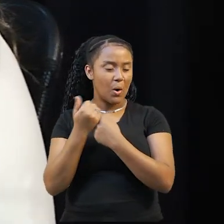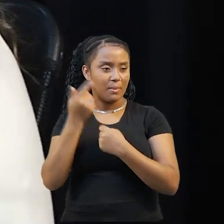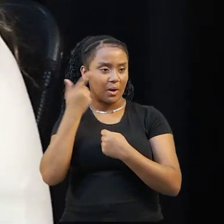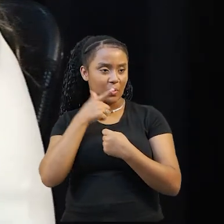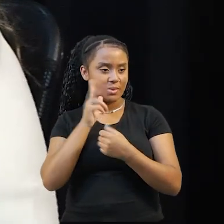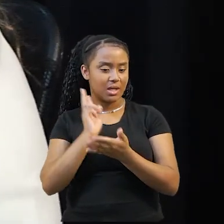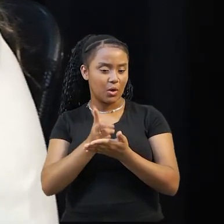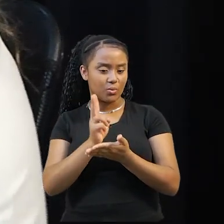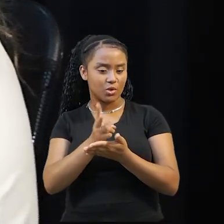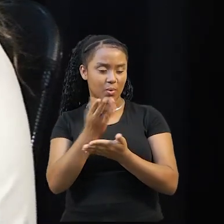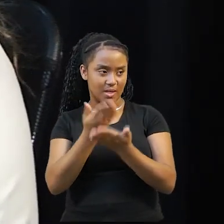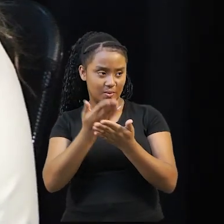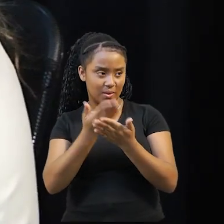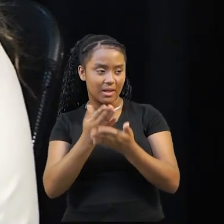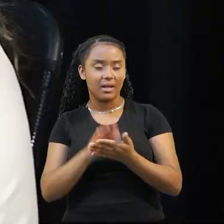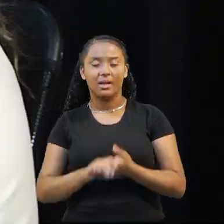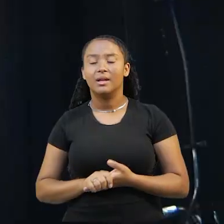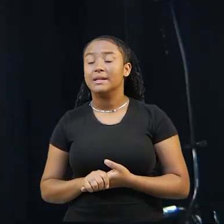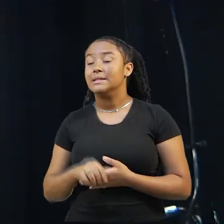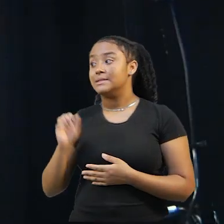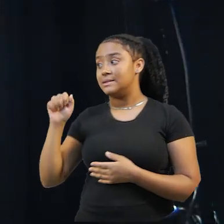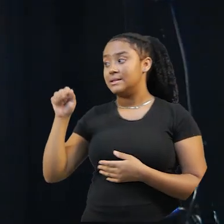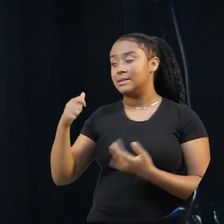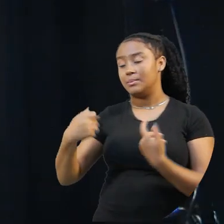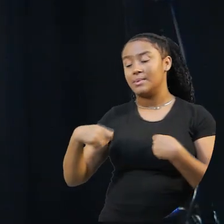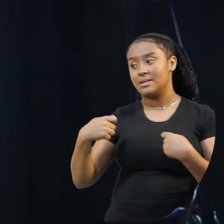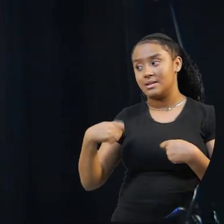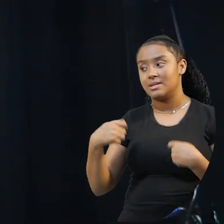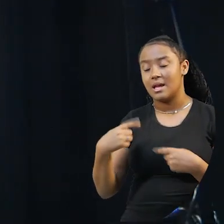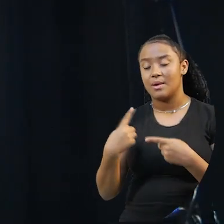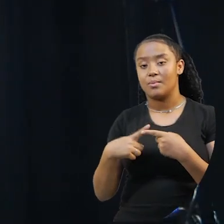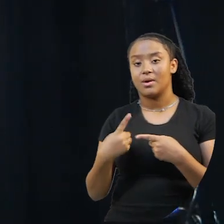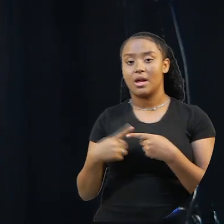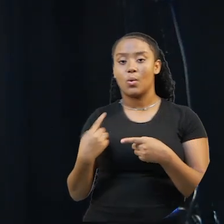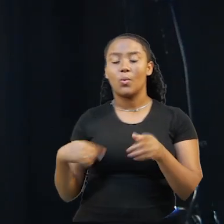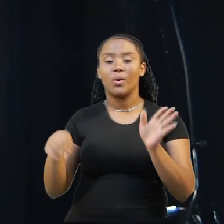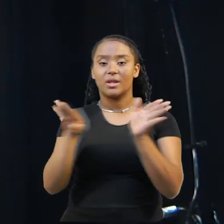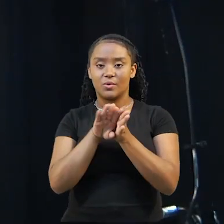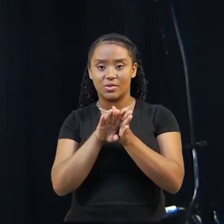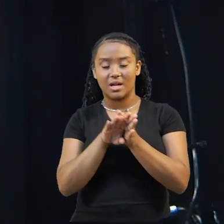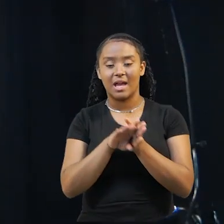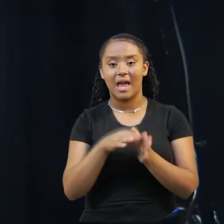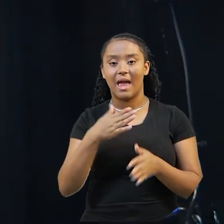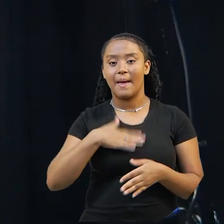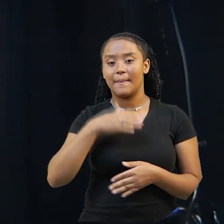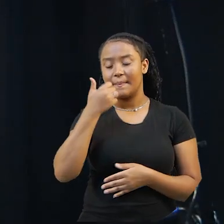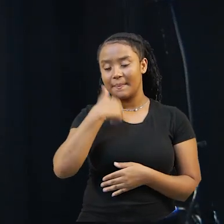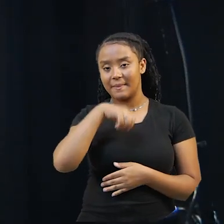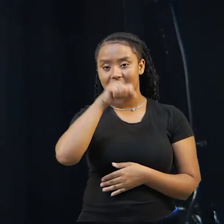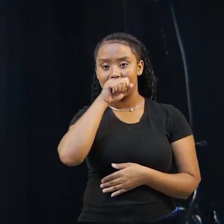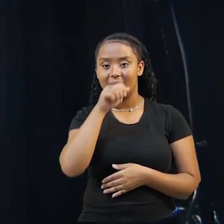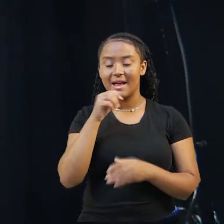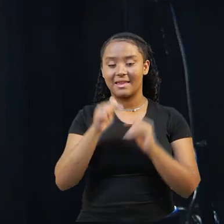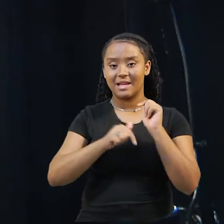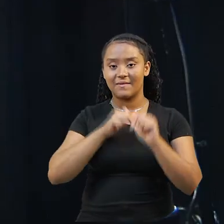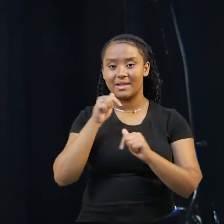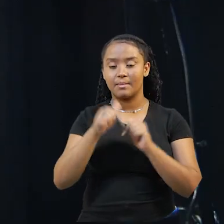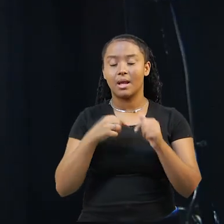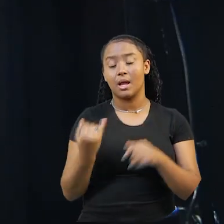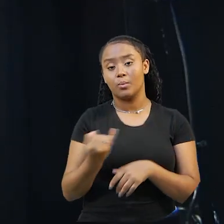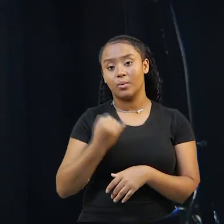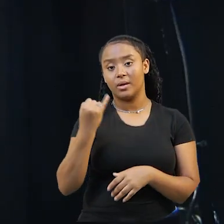na Universidade Federal de Viçosa? Precisei. Bom, quando eu cheguei já de início, a minha mãe ainda estava trabalhando. Eu acho que esse é um